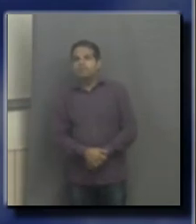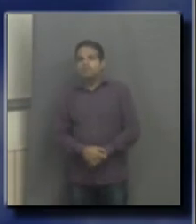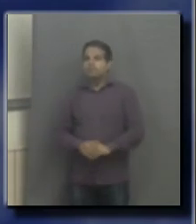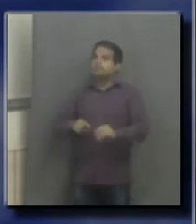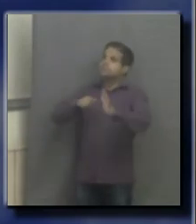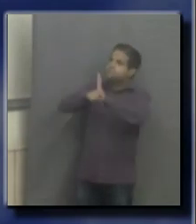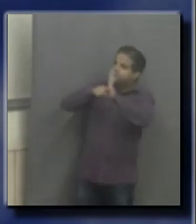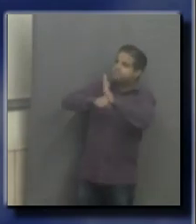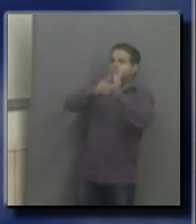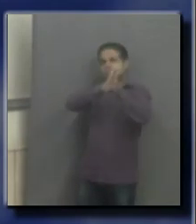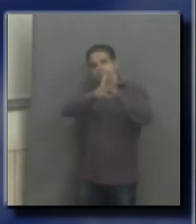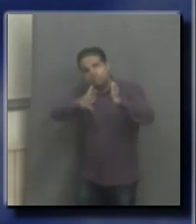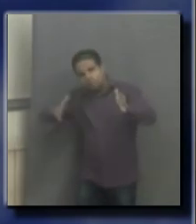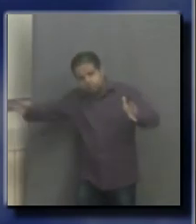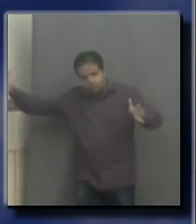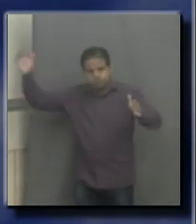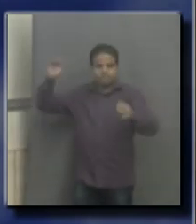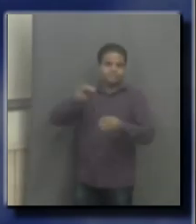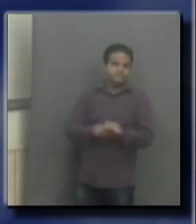pesquisa e extensão, né,